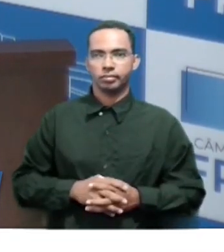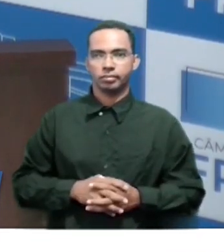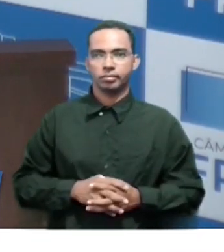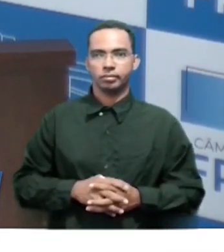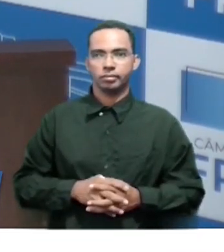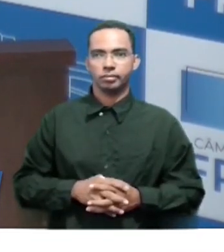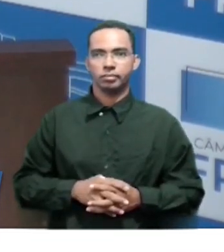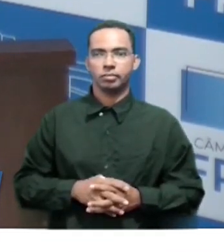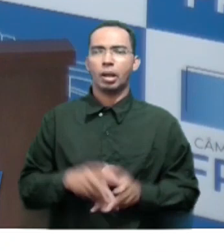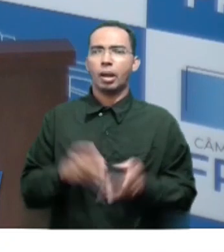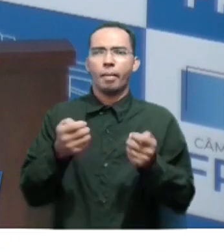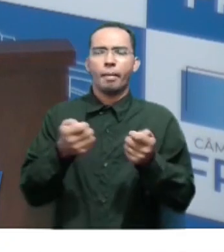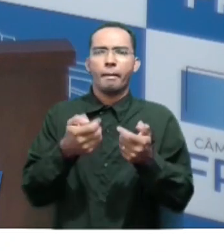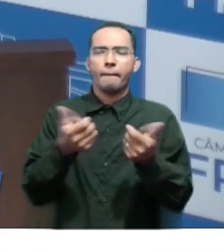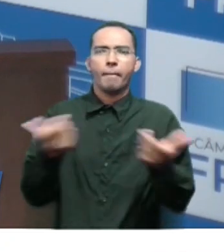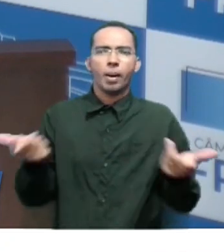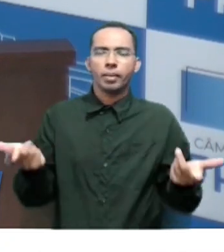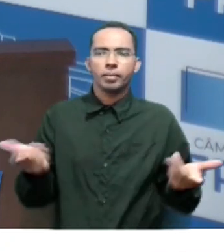pouco.